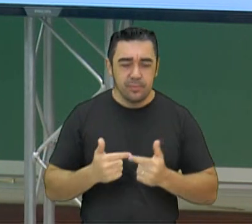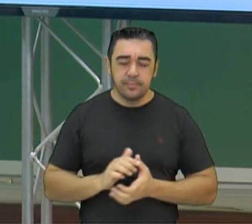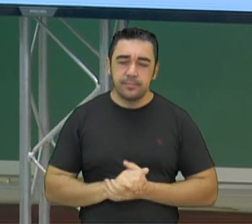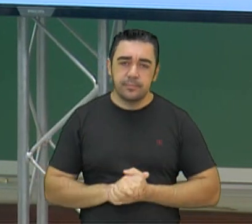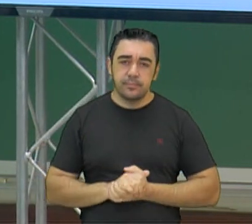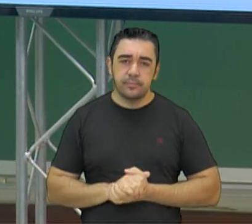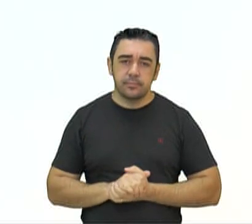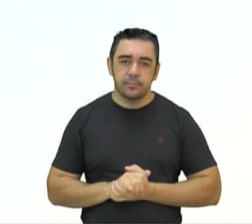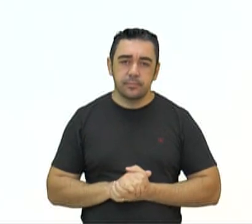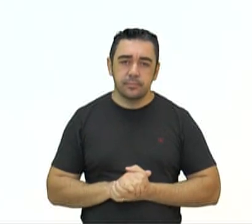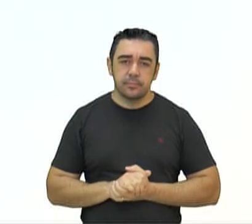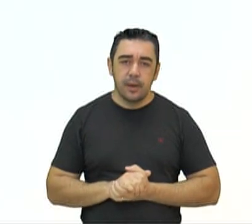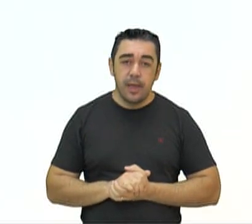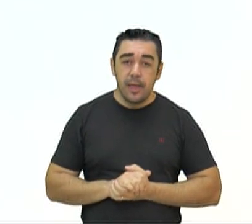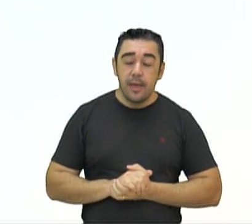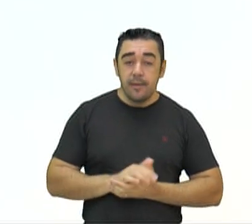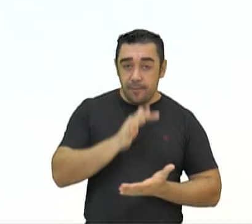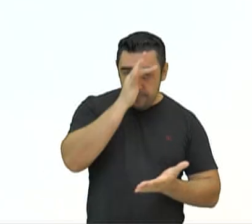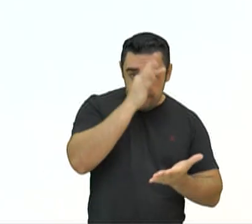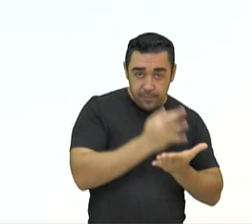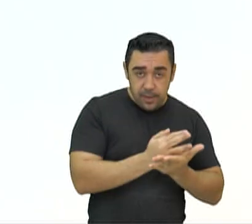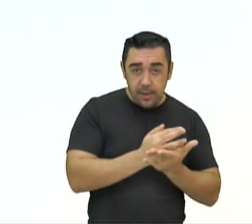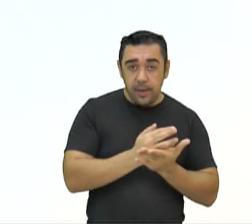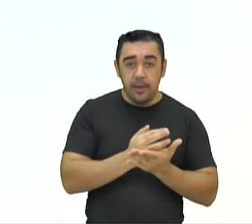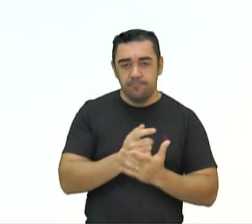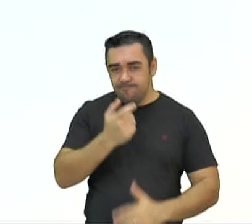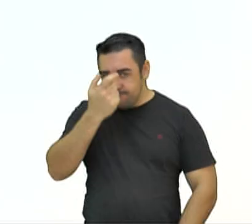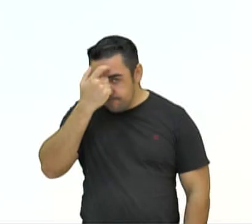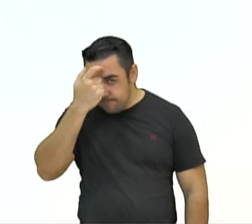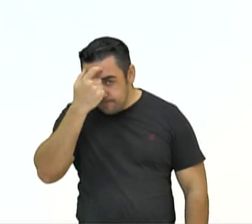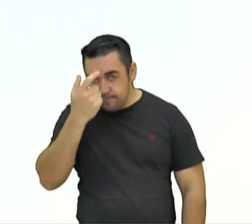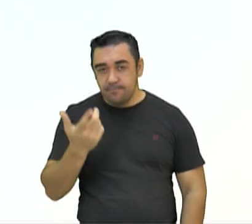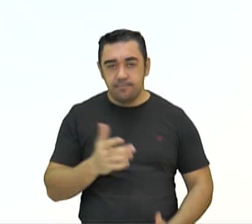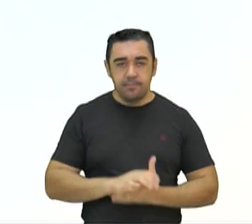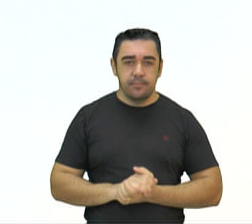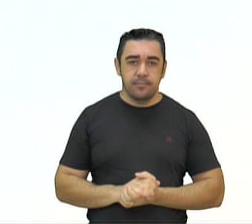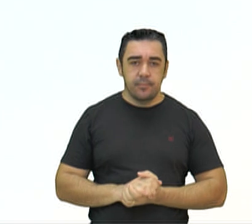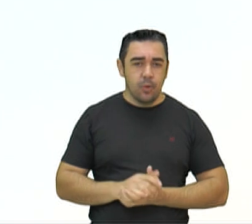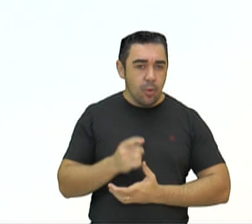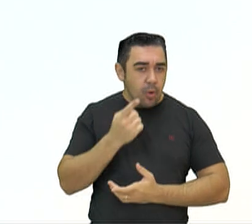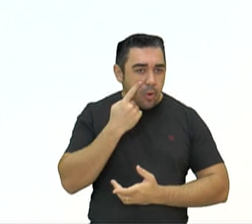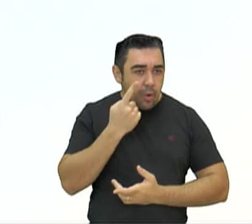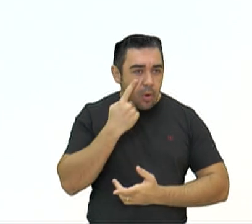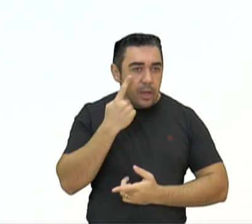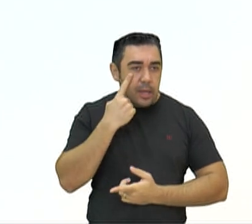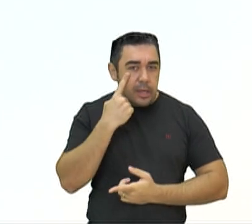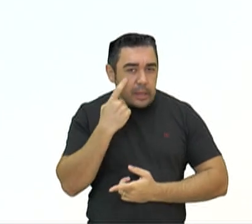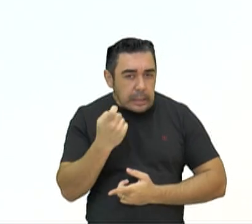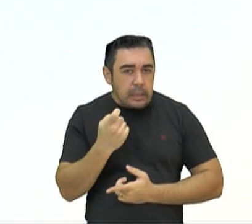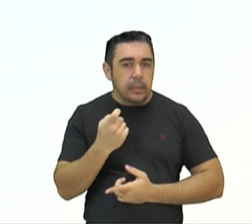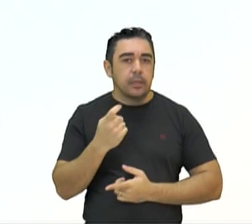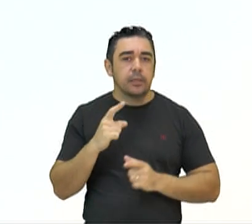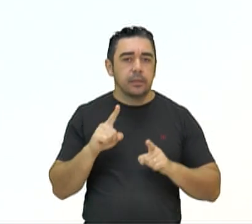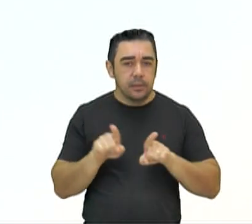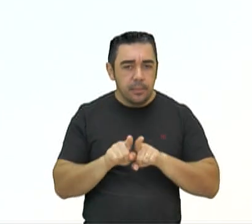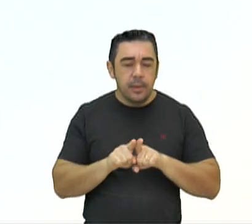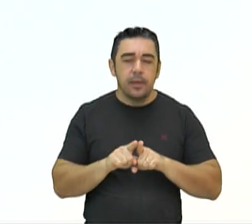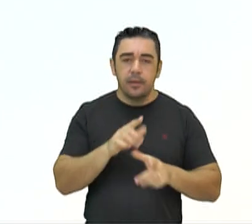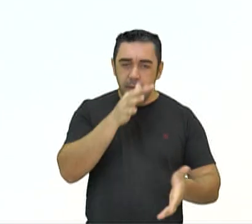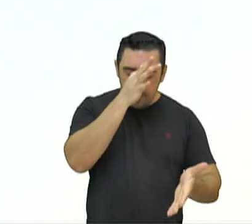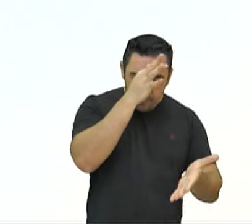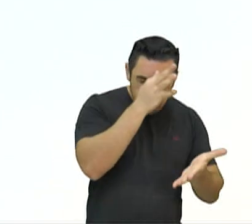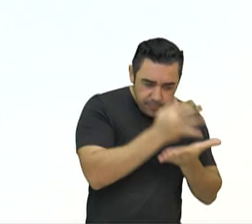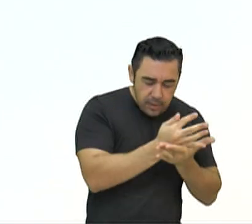Fé e razão. Aqui, então, olha que interessante. De novo, a vinculação de fé